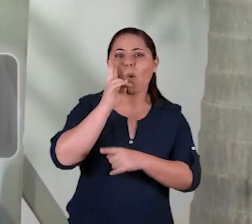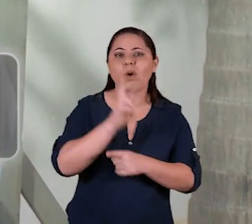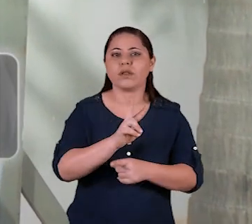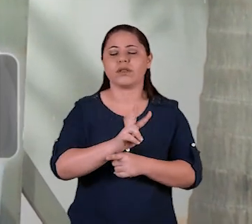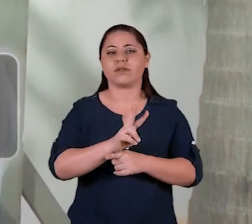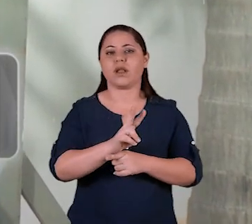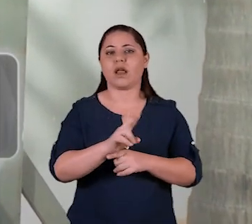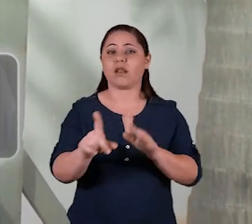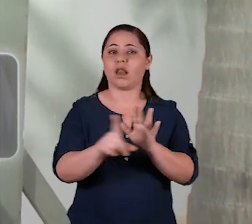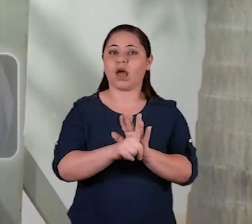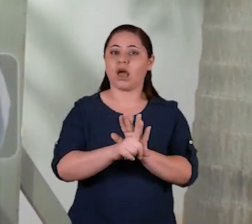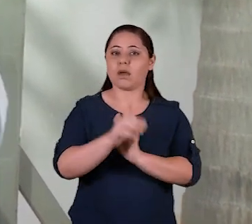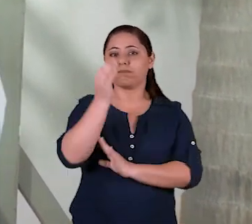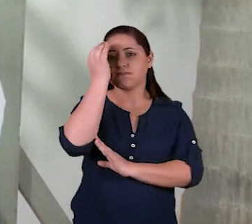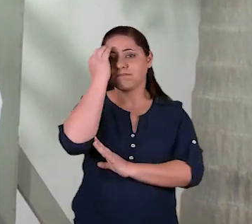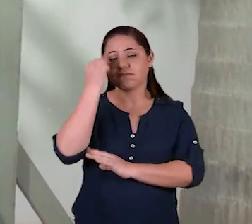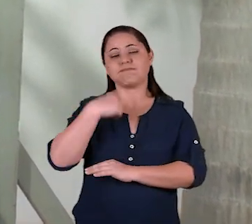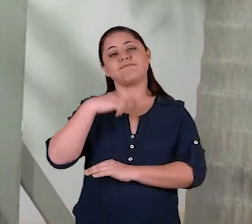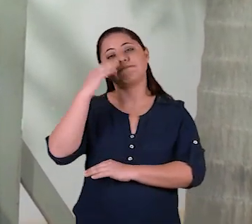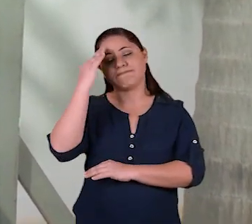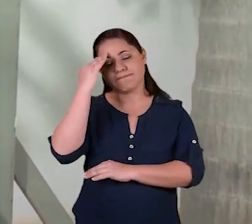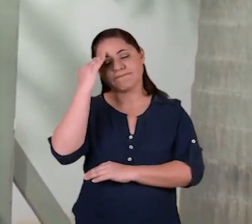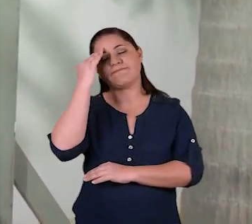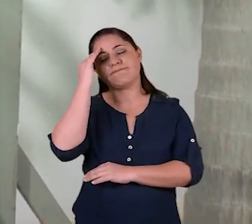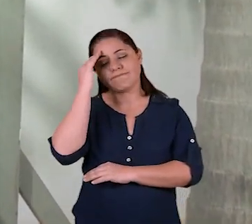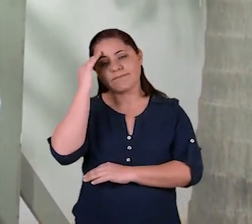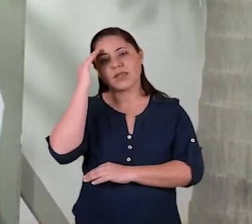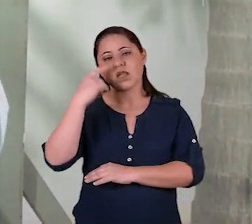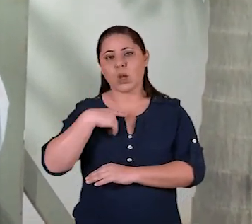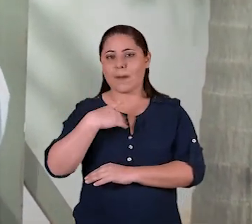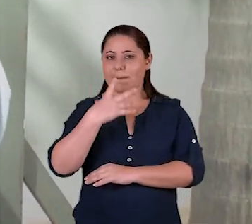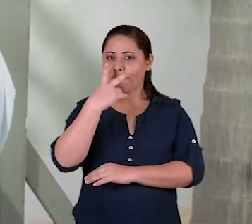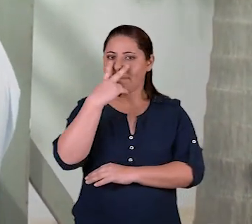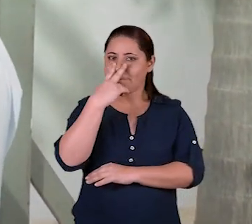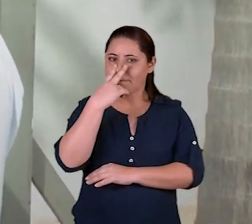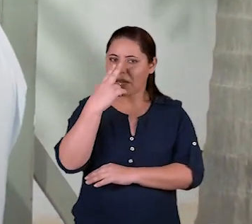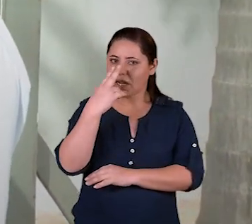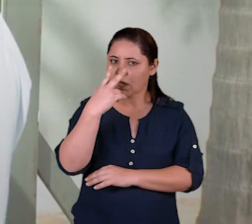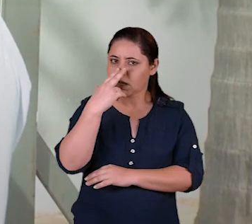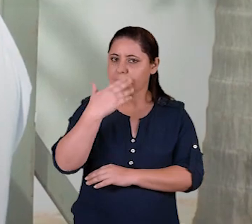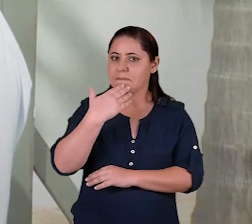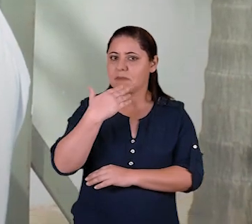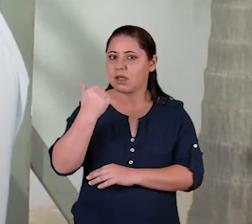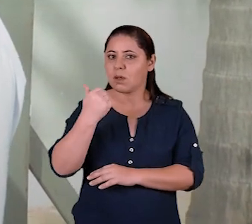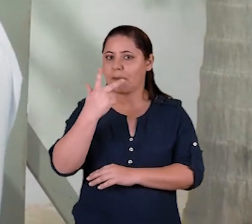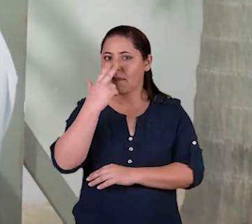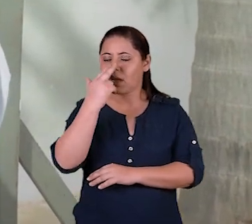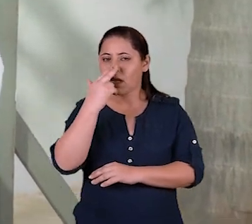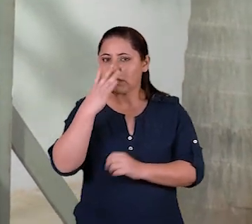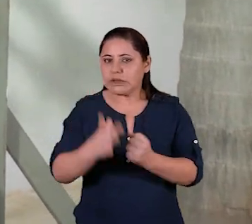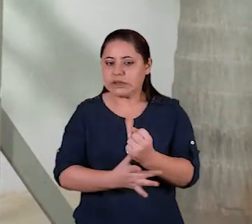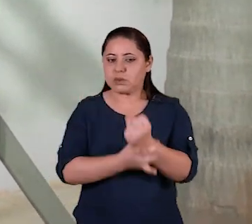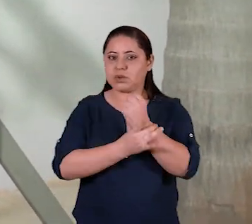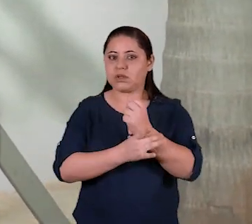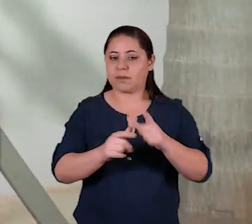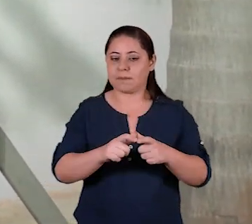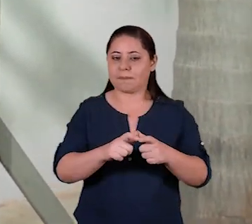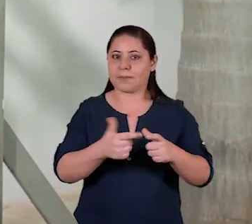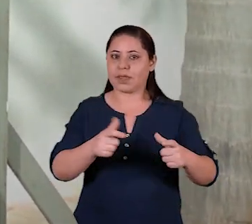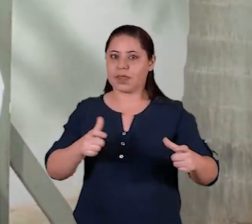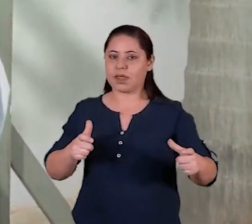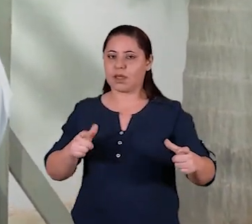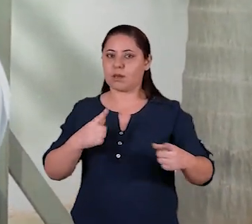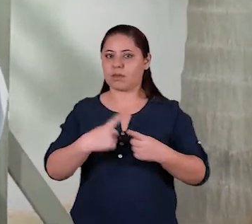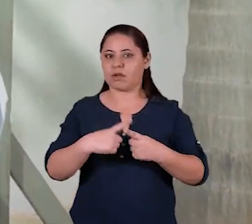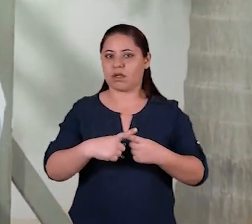agora deu uma melhorada até, eu acho. Que ficou um pouco melhor, porque é uma segurança, né, a mais. E